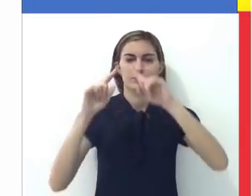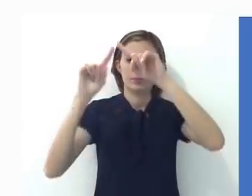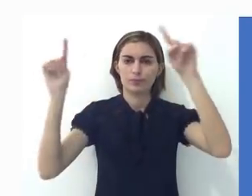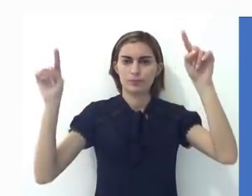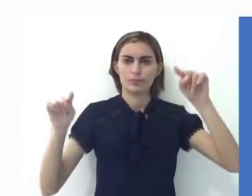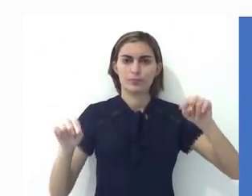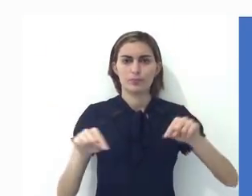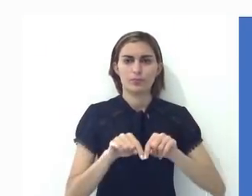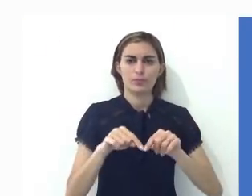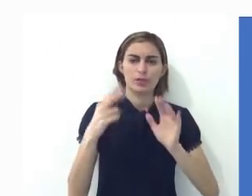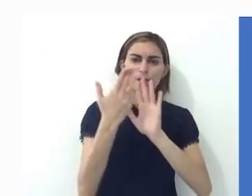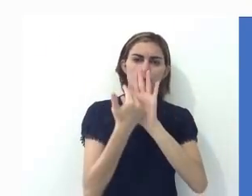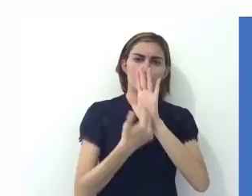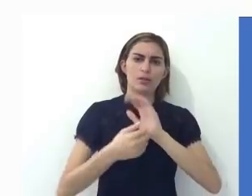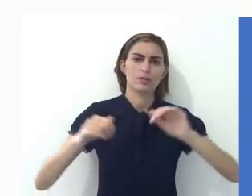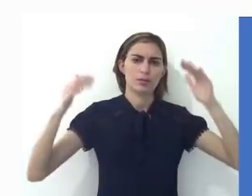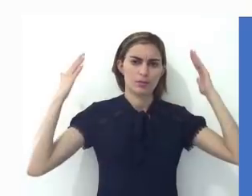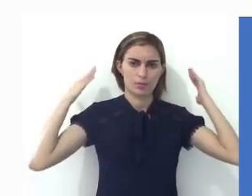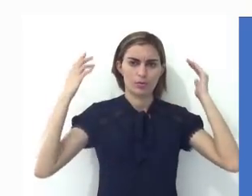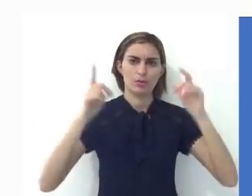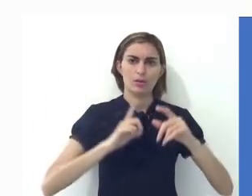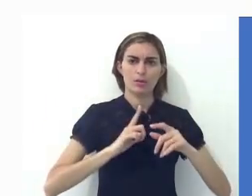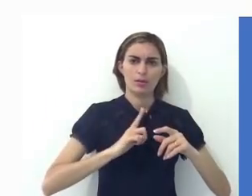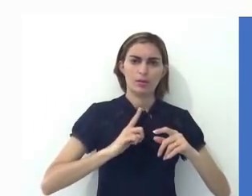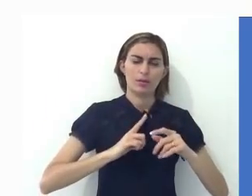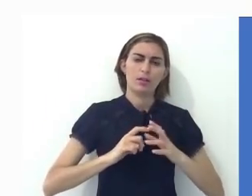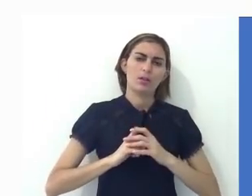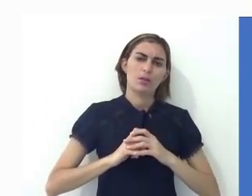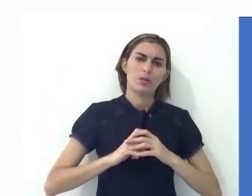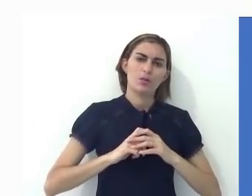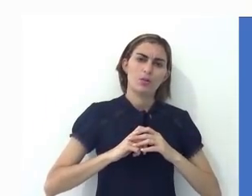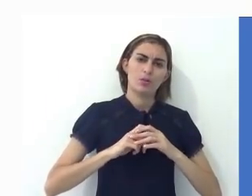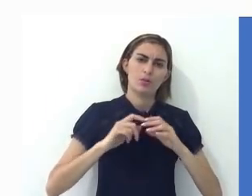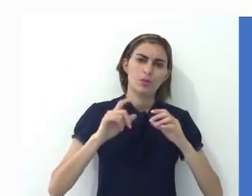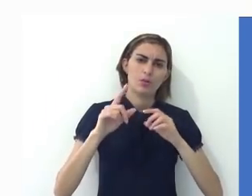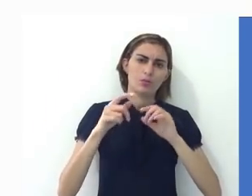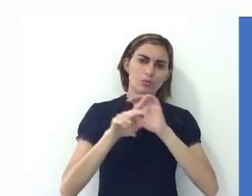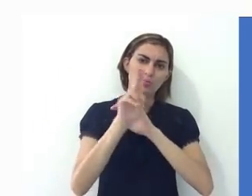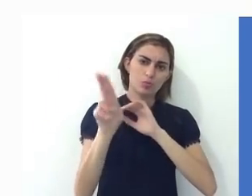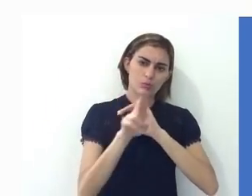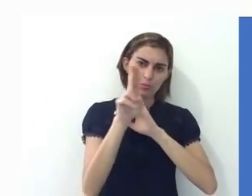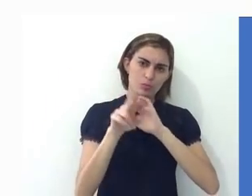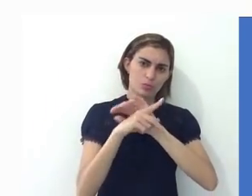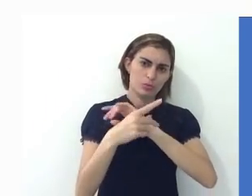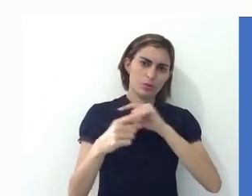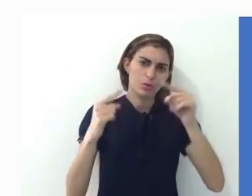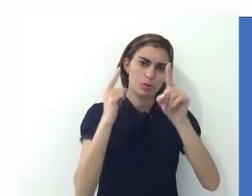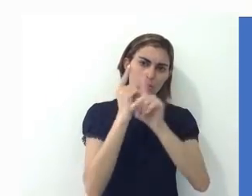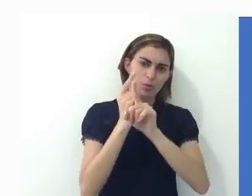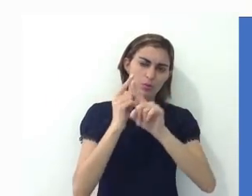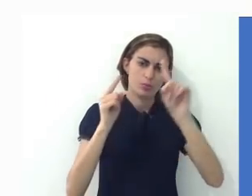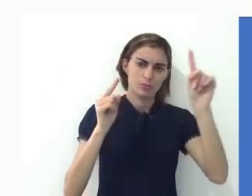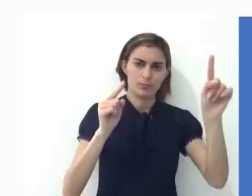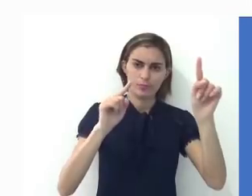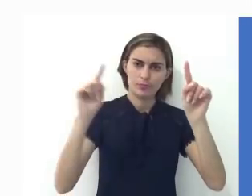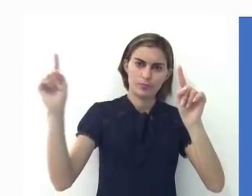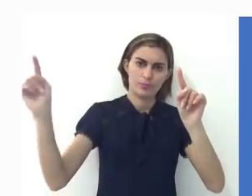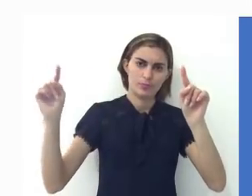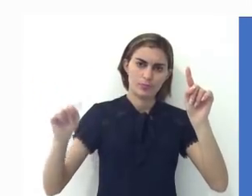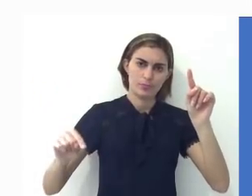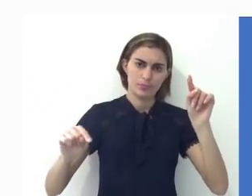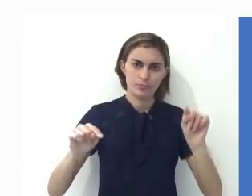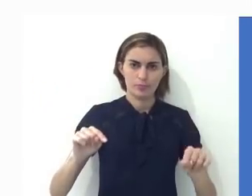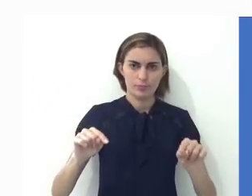figura. Observa aí que essa figurinha grande, o que é que a gente tem? Usando as propriedades dos encontros das